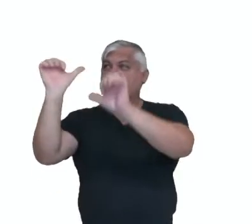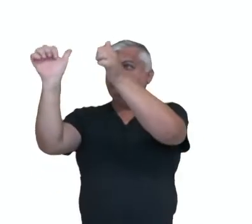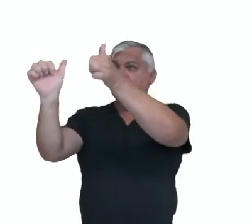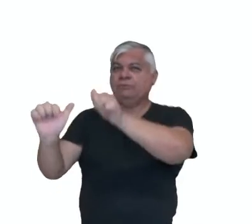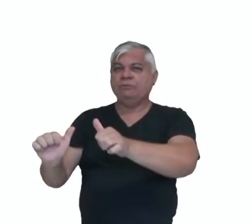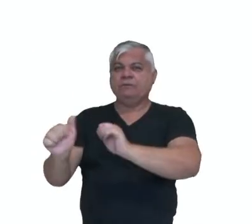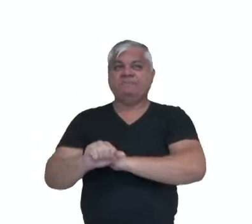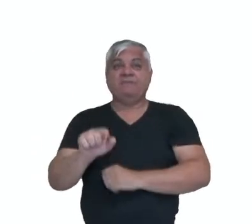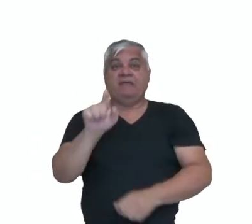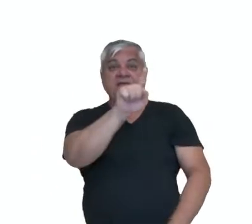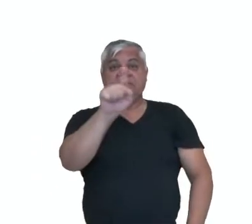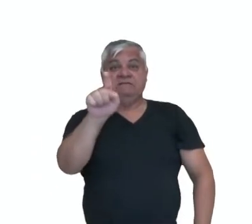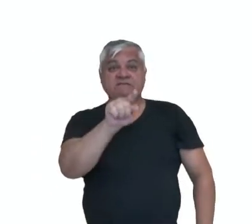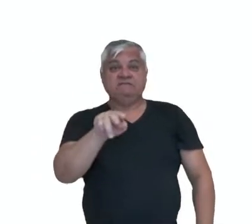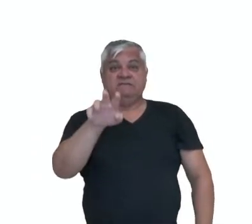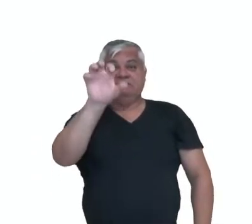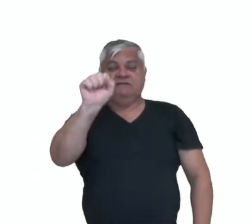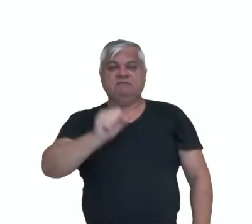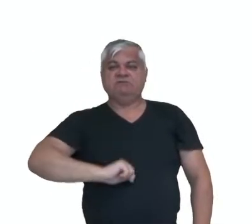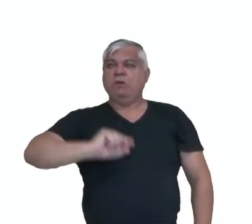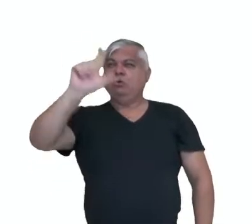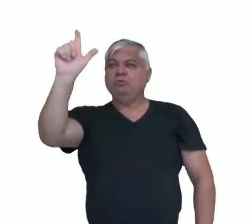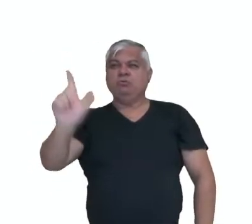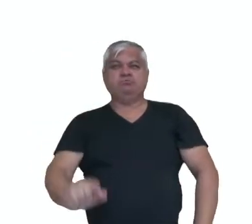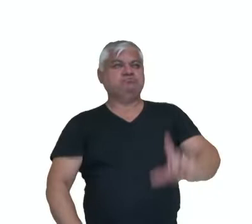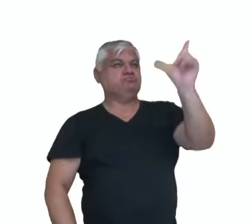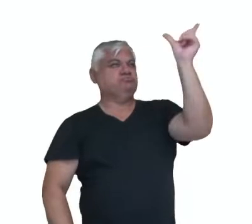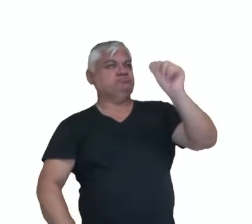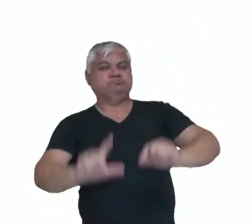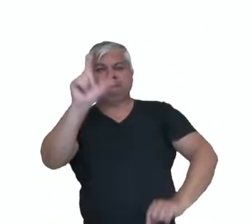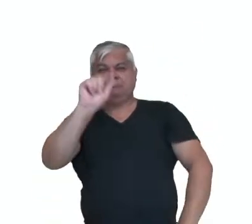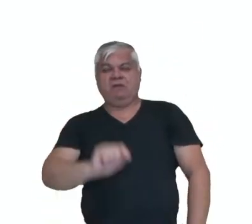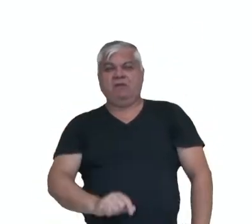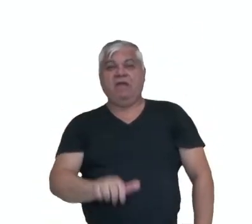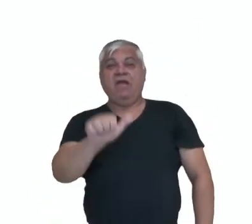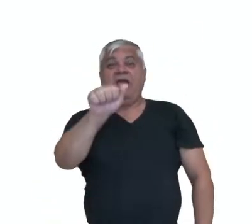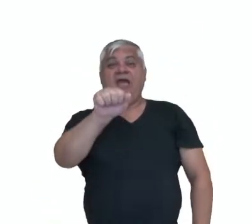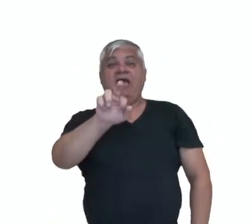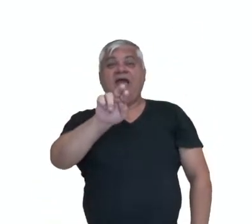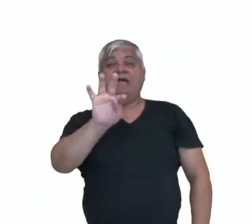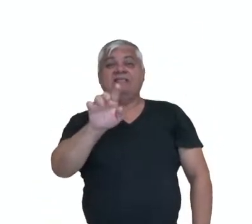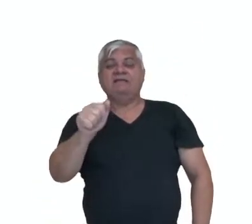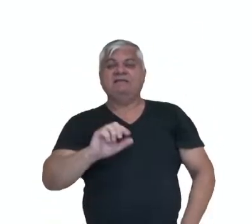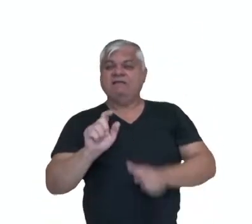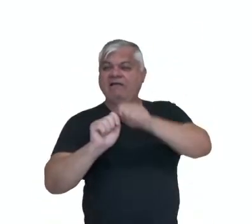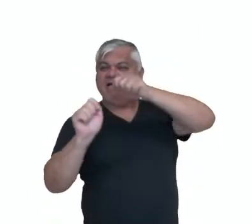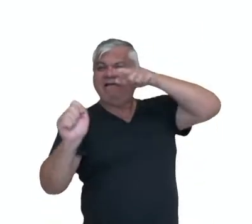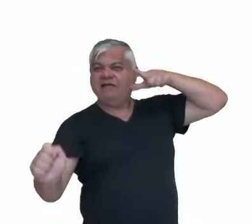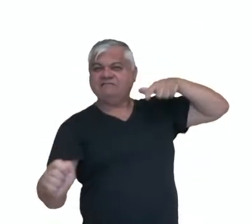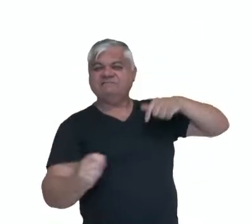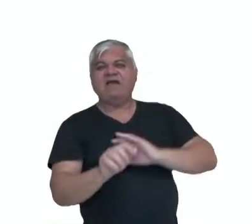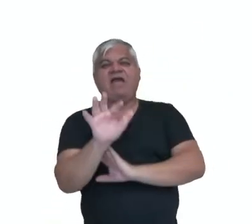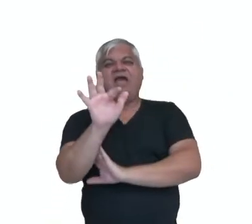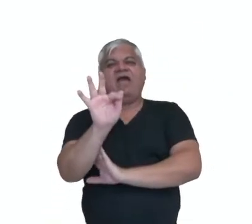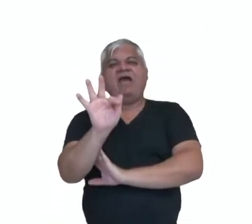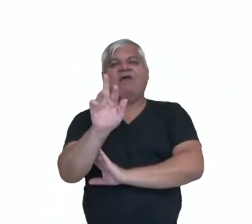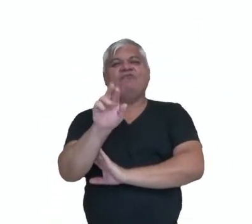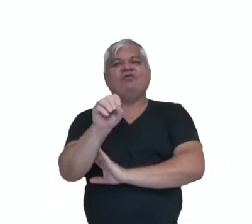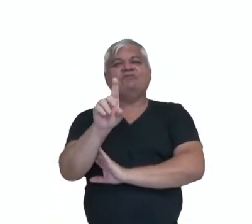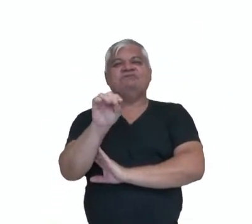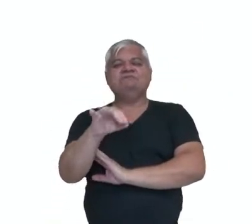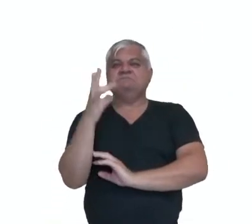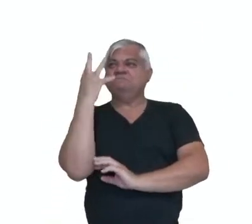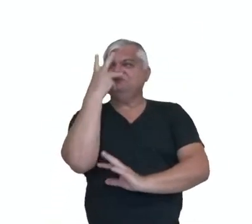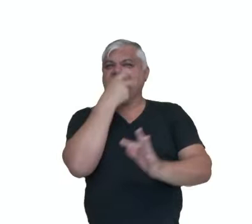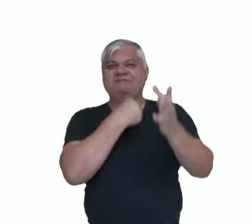Zeus era o mais poderoso, deus do raio. Artemis, deusa da caça. Afrodite, deusa do amor e da beleza. Poseidon, deus